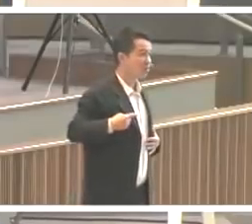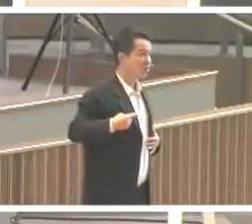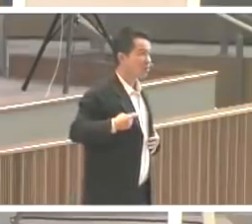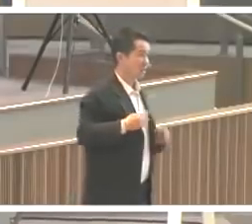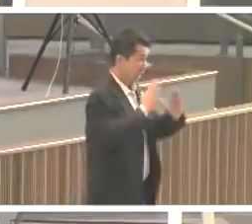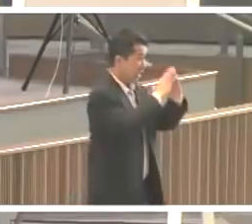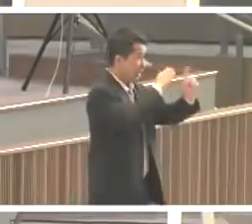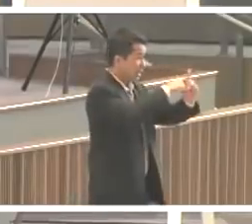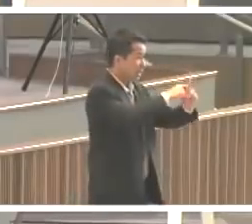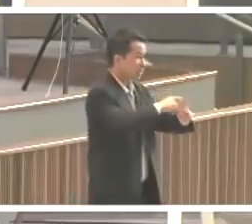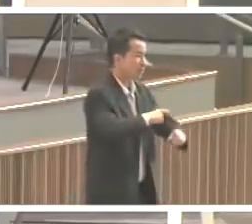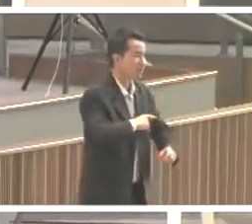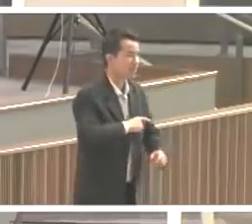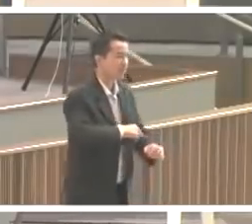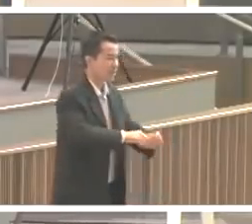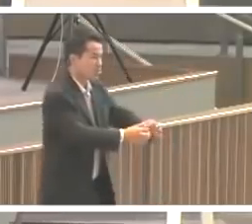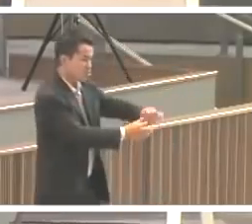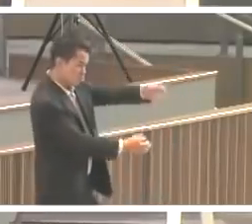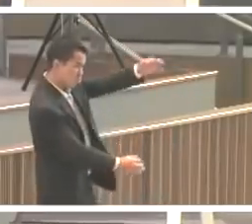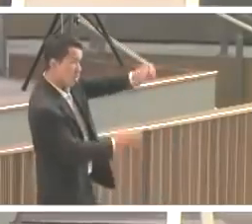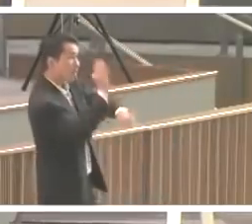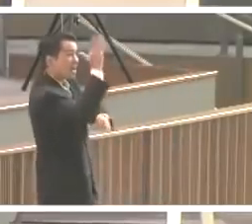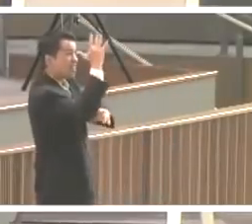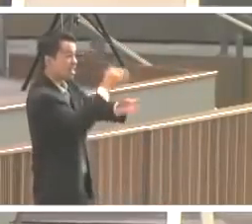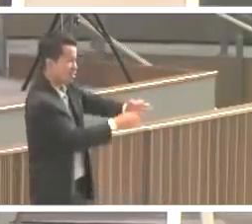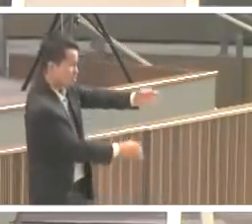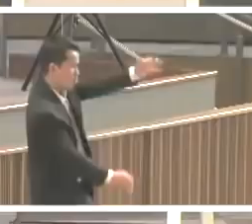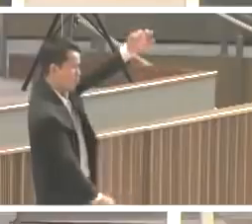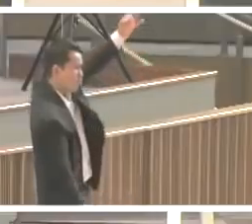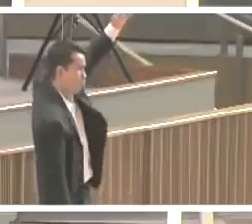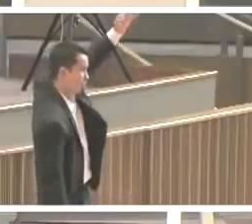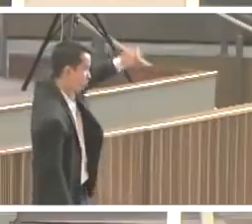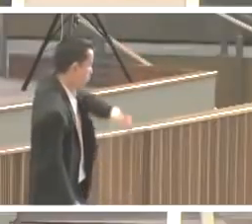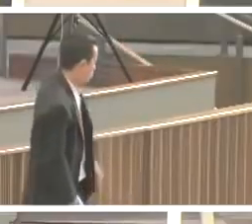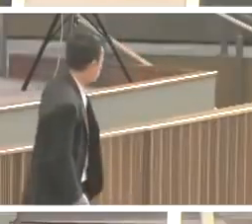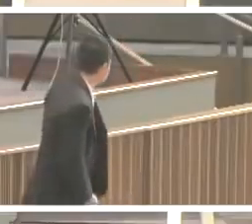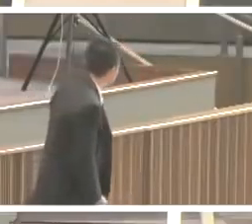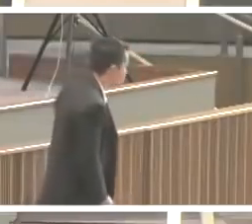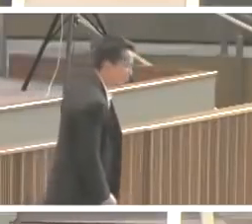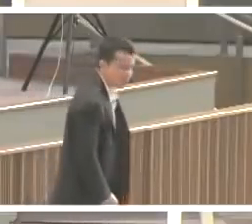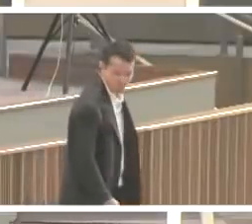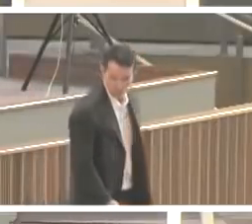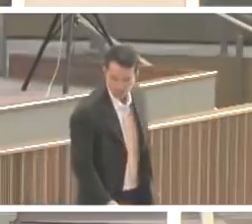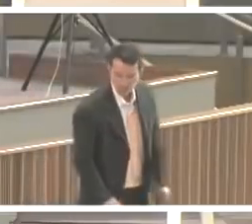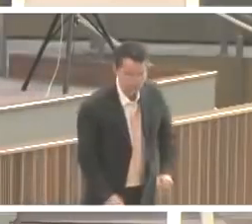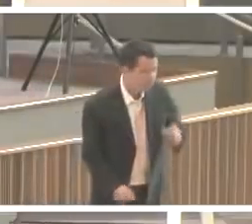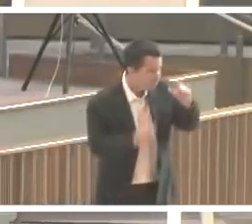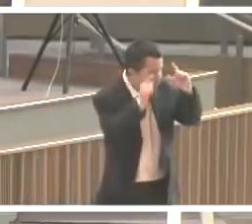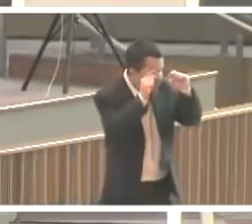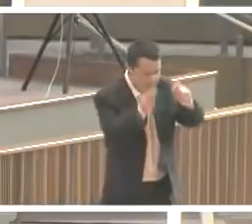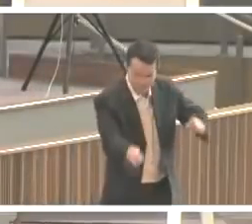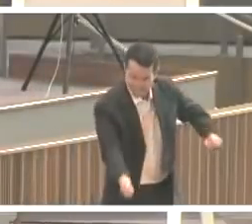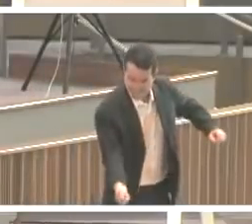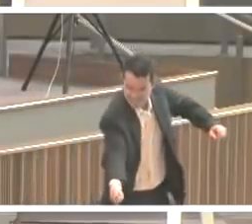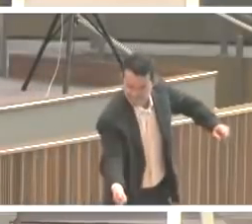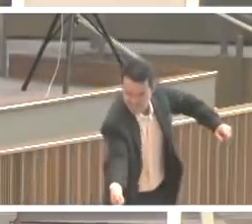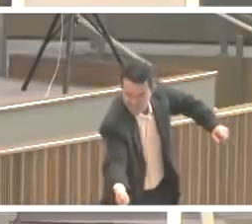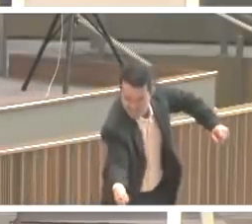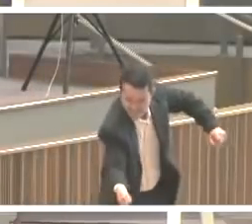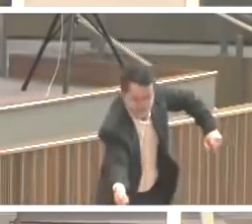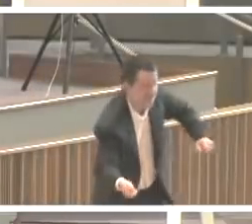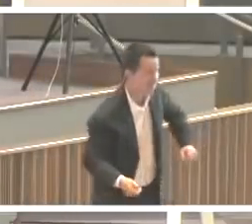E quando alguém começa a dormir, ele vai lá e cutuca com a vara. Então todo mundo está precisando de um diácono aqui